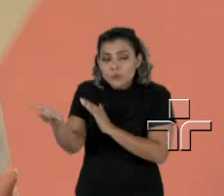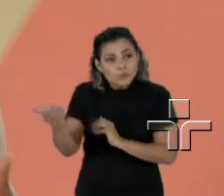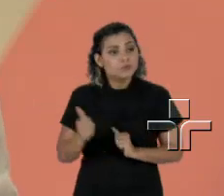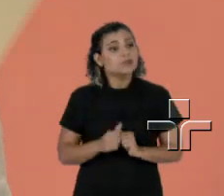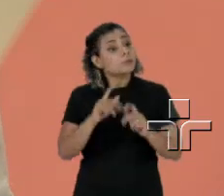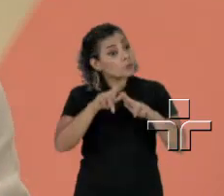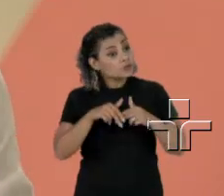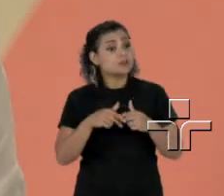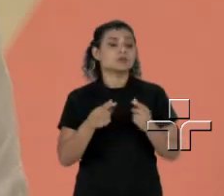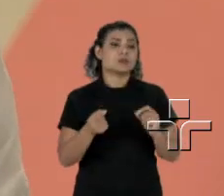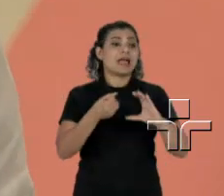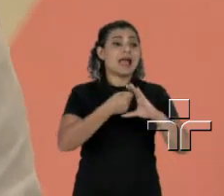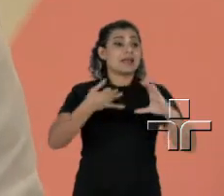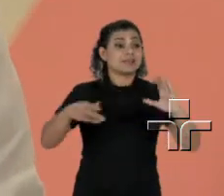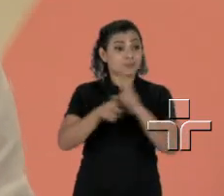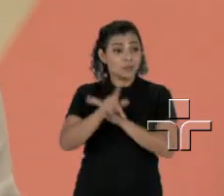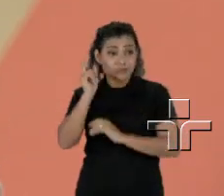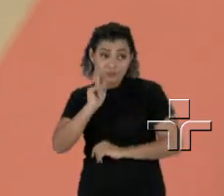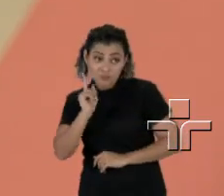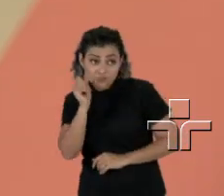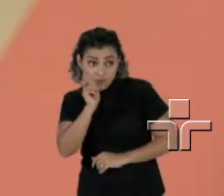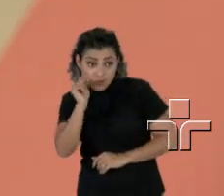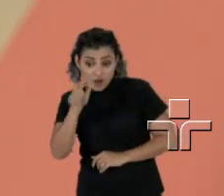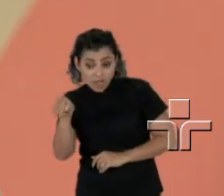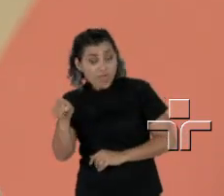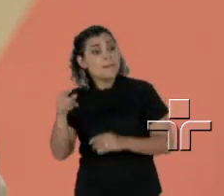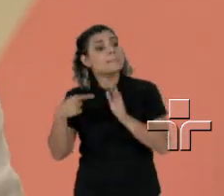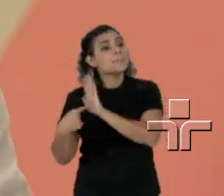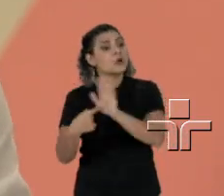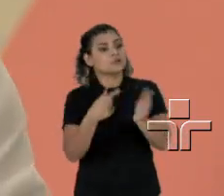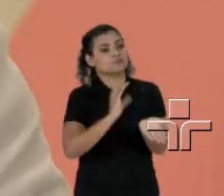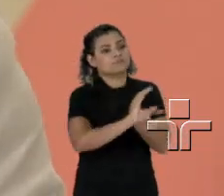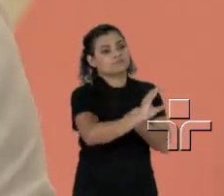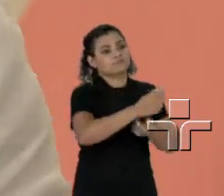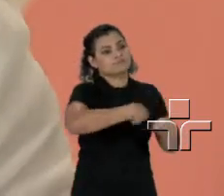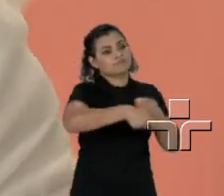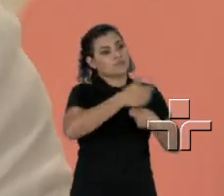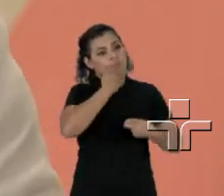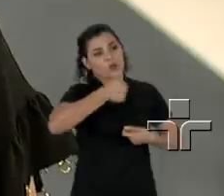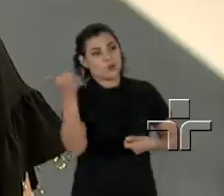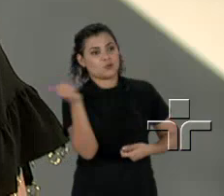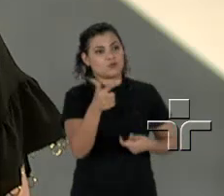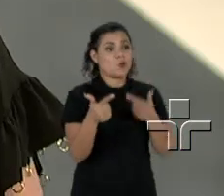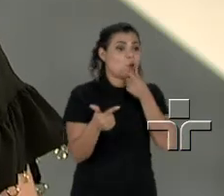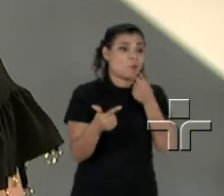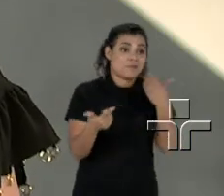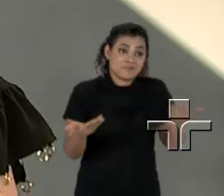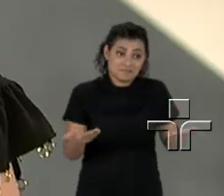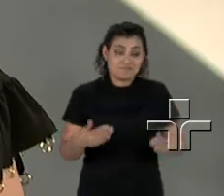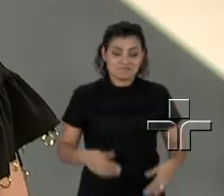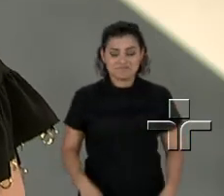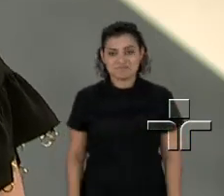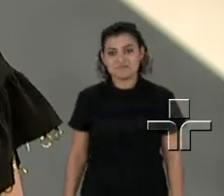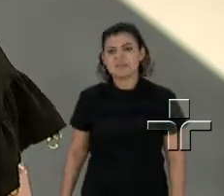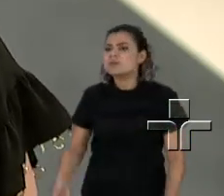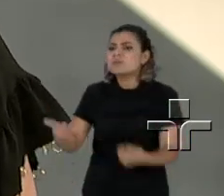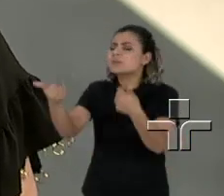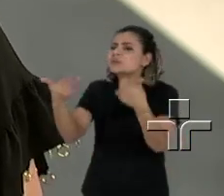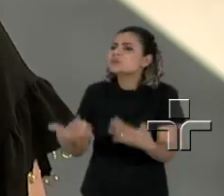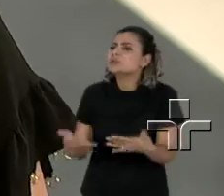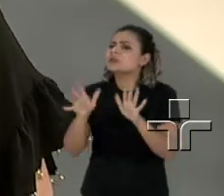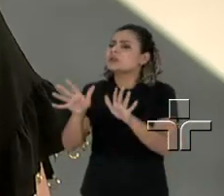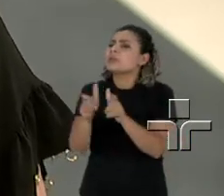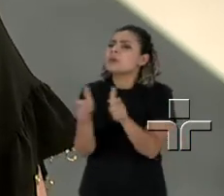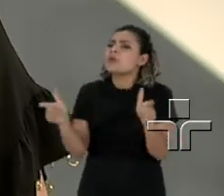qualidades dessas características fazem no mercado financeiro a mulher seja mais bem sucedida olha só eu me explicou que por exemplo muita gente